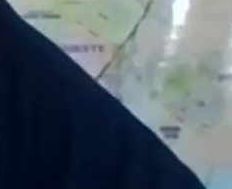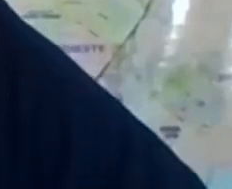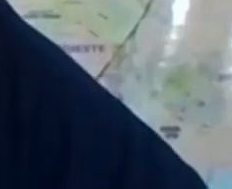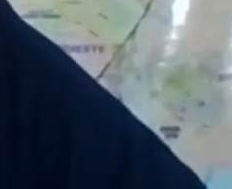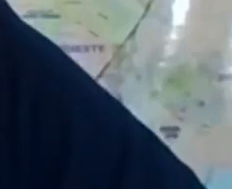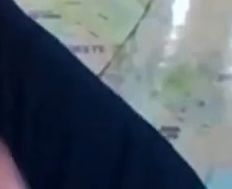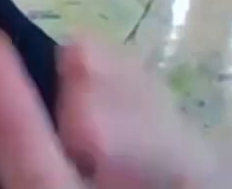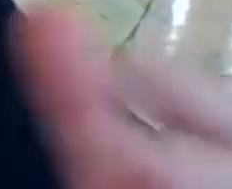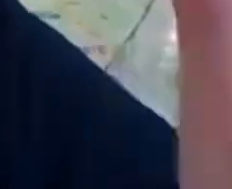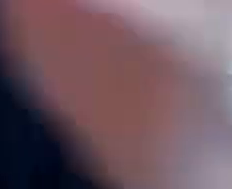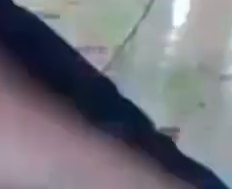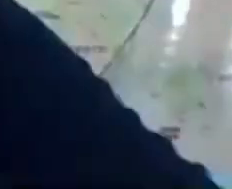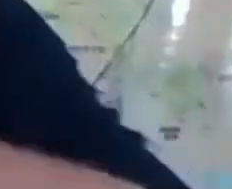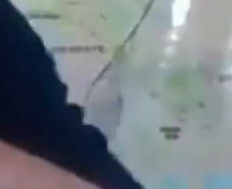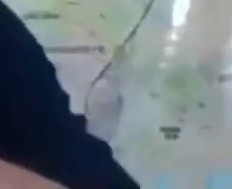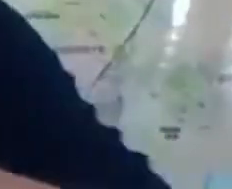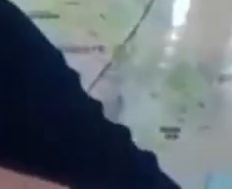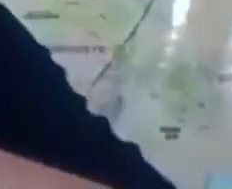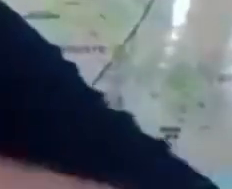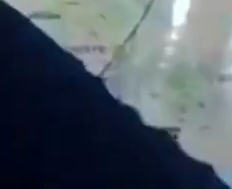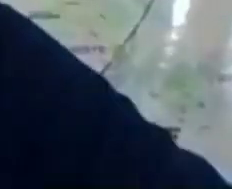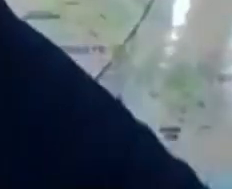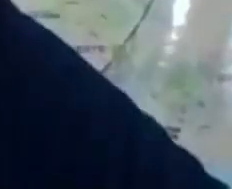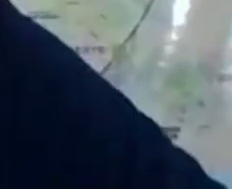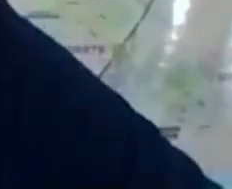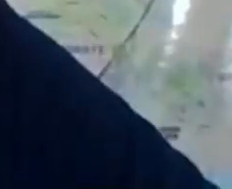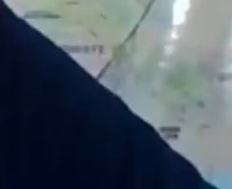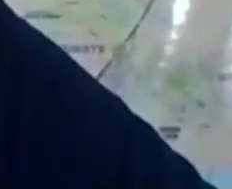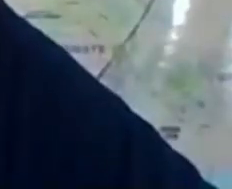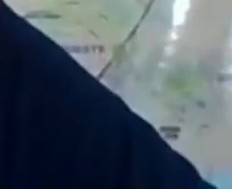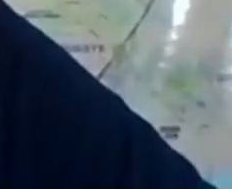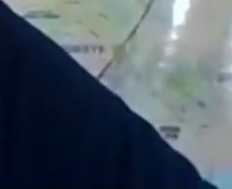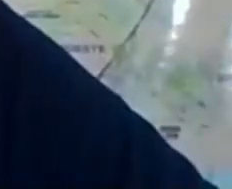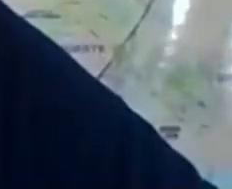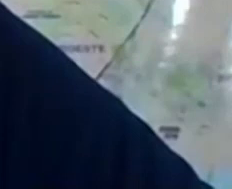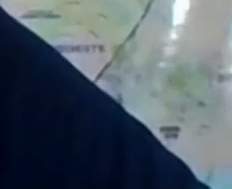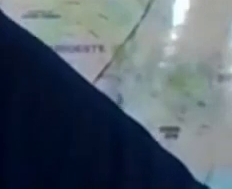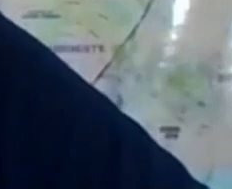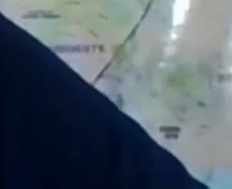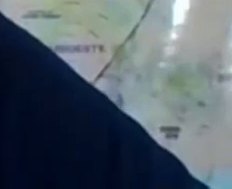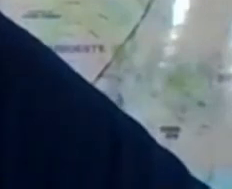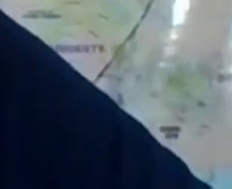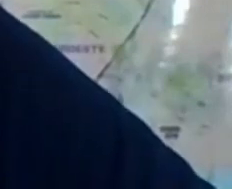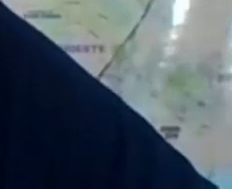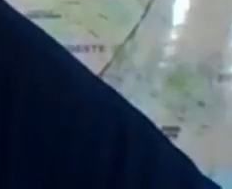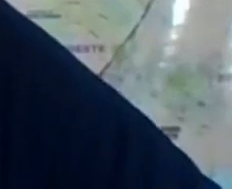nós, naquela discussão primeira do plano diretor,